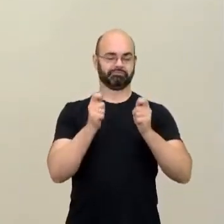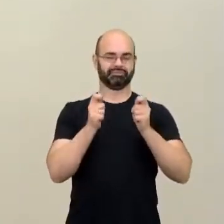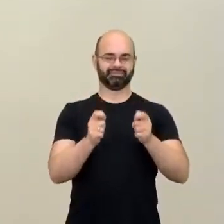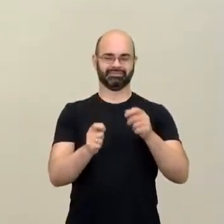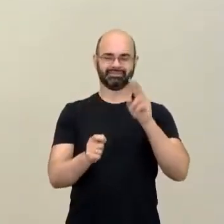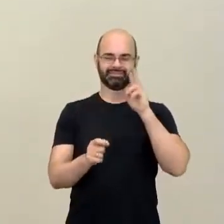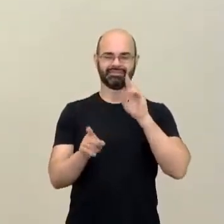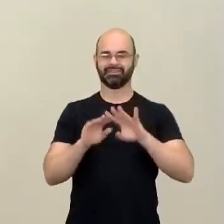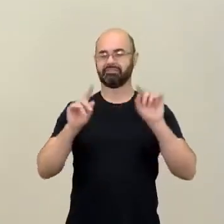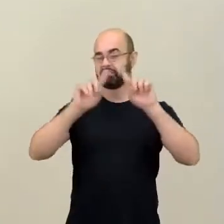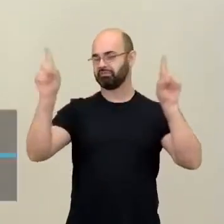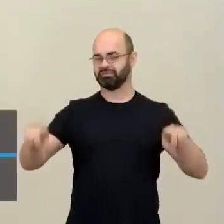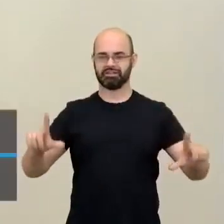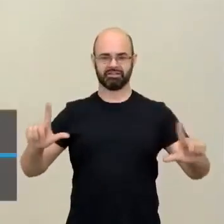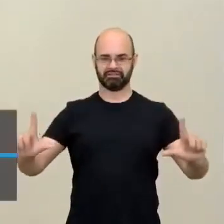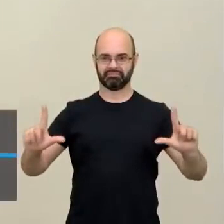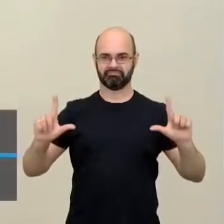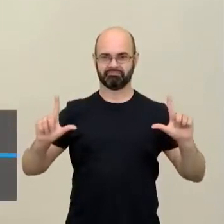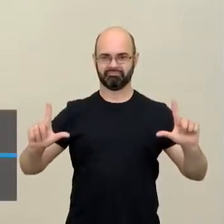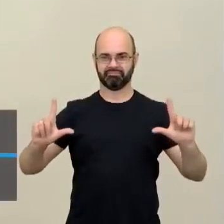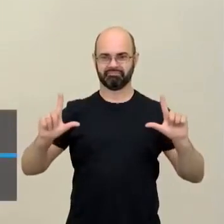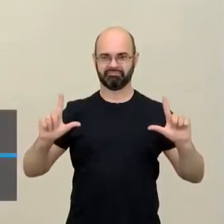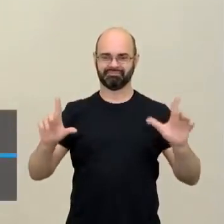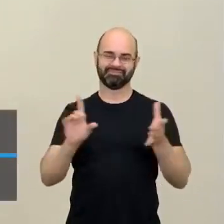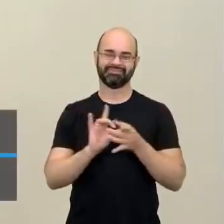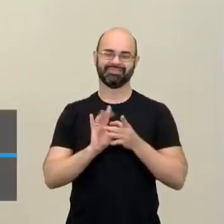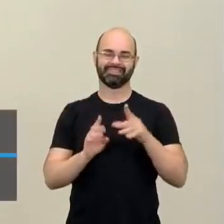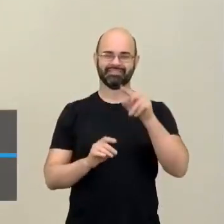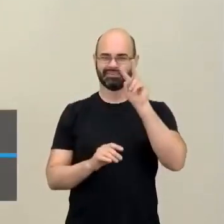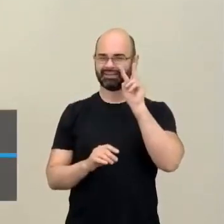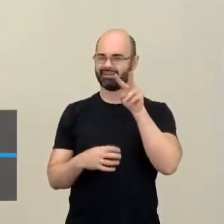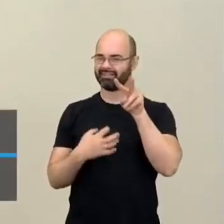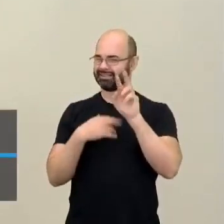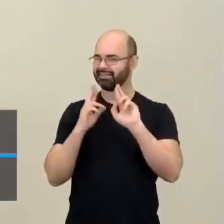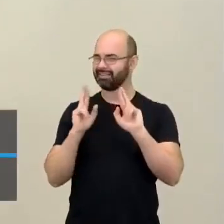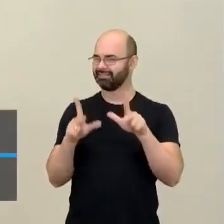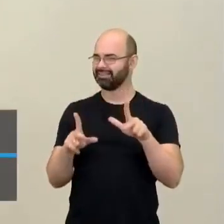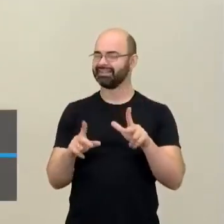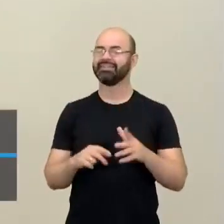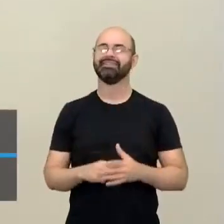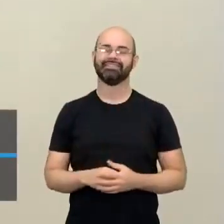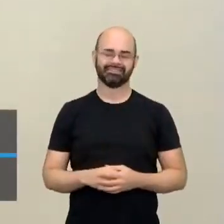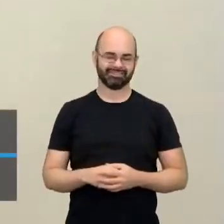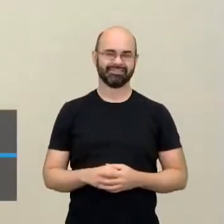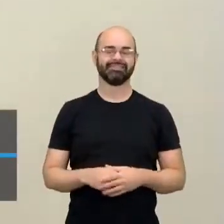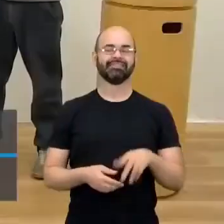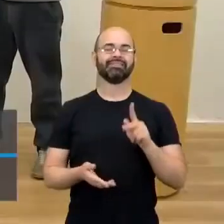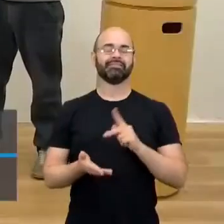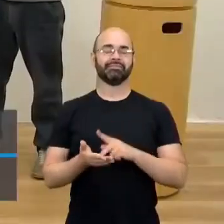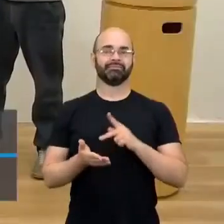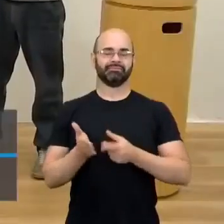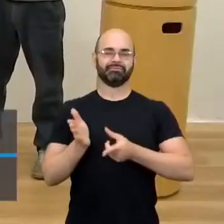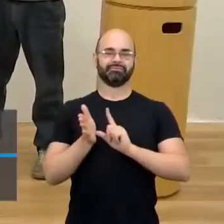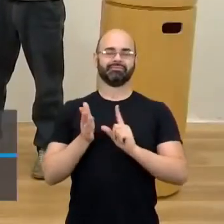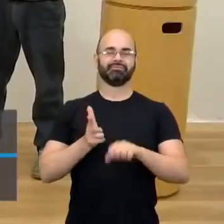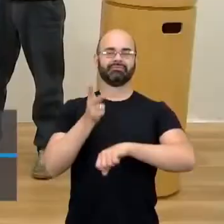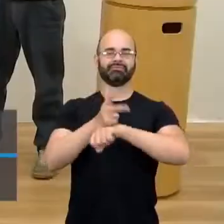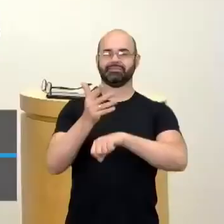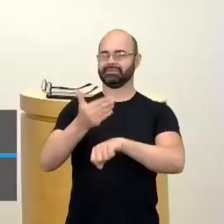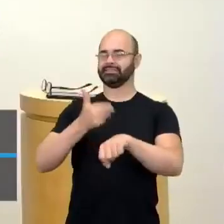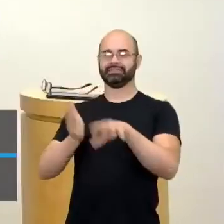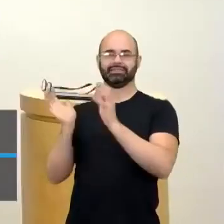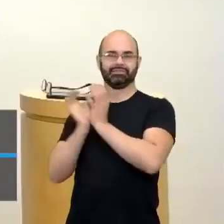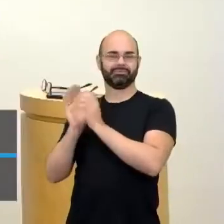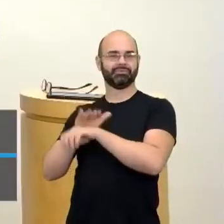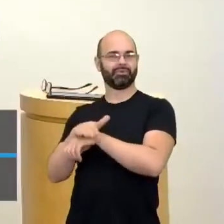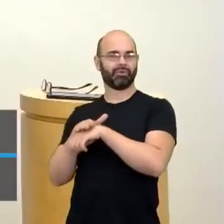lente da televisão ou do celular que vocês tiverem, vocês vão ver que dá uma diferença na imagem. É verdade, estava até falando com os meninos da produção agora há pouco de